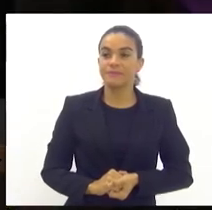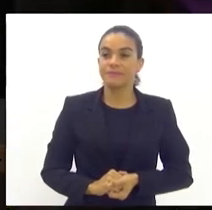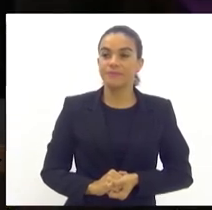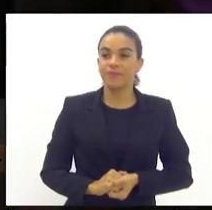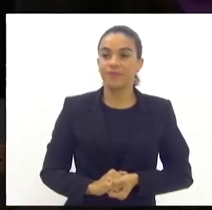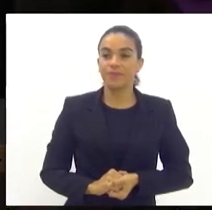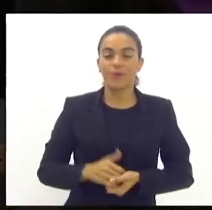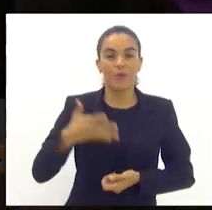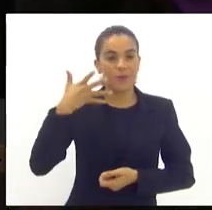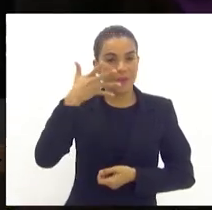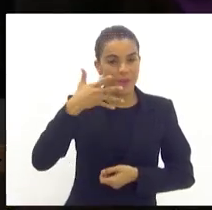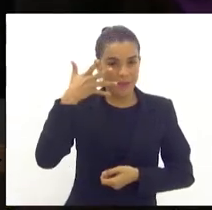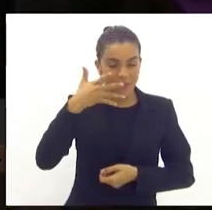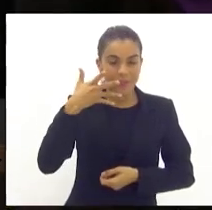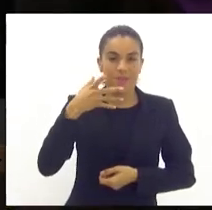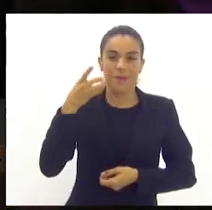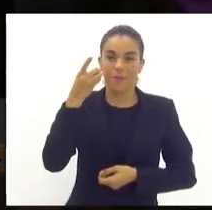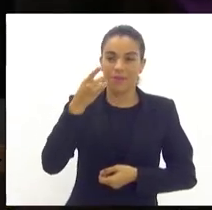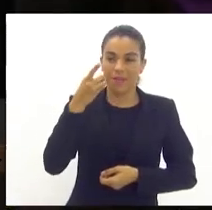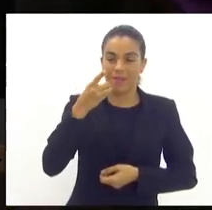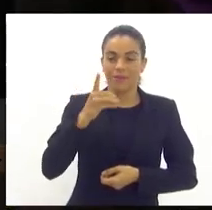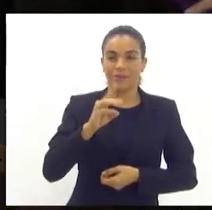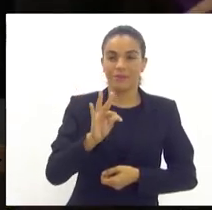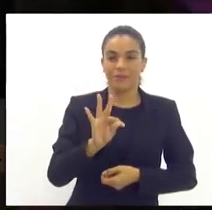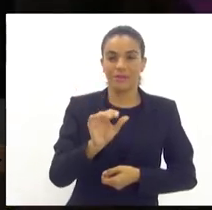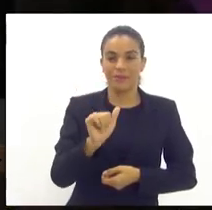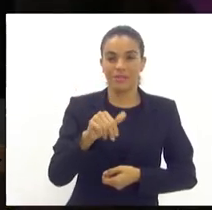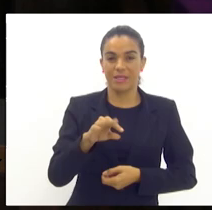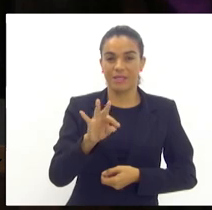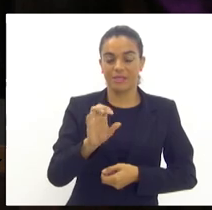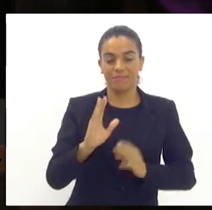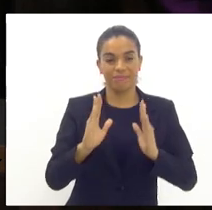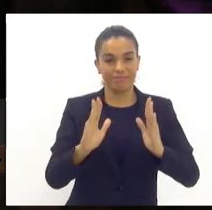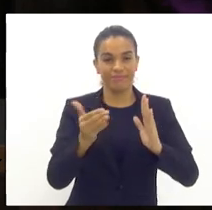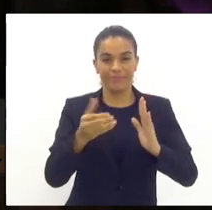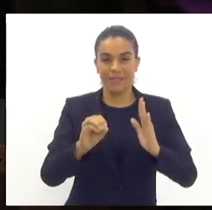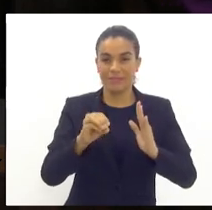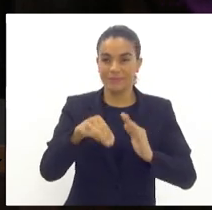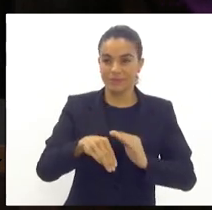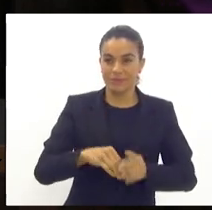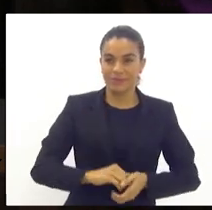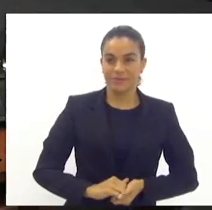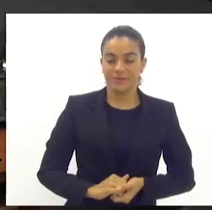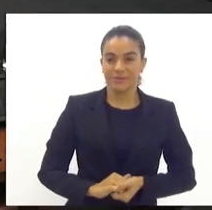Próximo orador inscrito é o nobre deputado Tandy Vieira, que dispõe de 10 minutos.